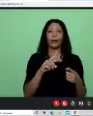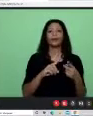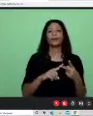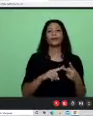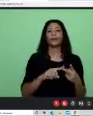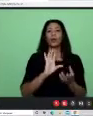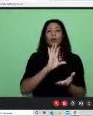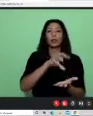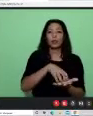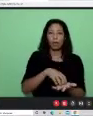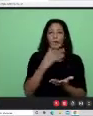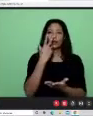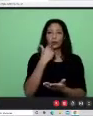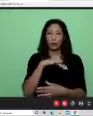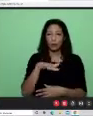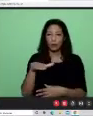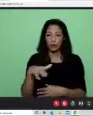de pediatria.